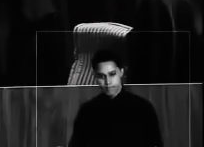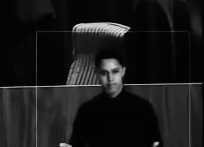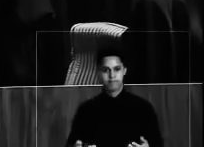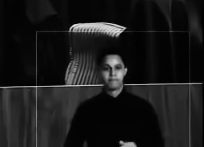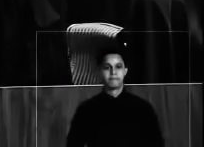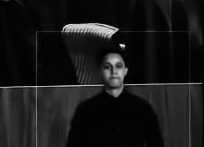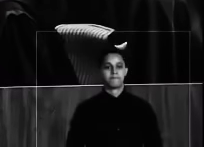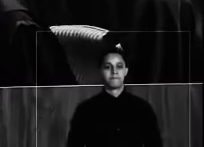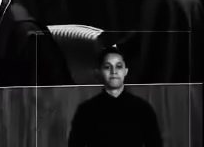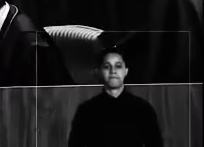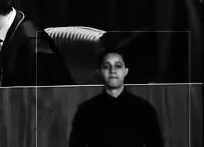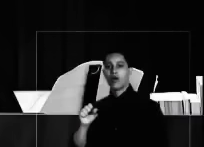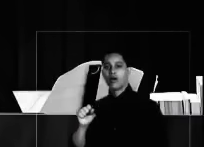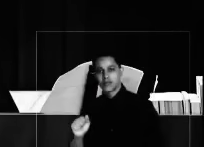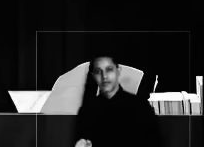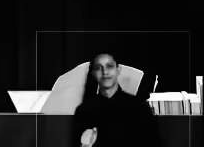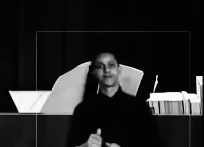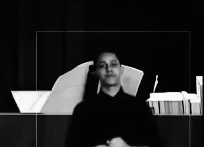Felipe Martins está jogado